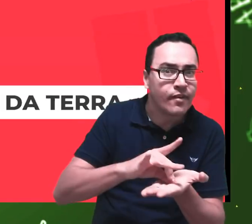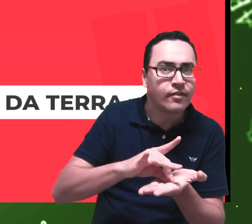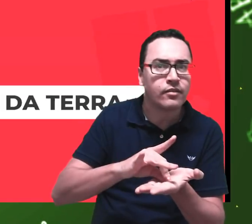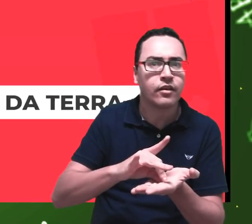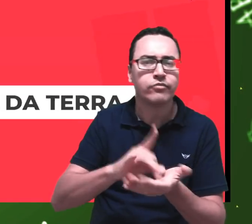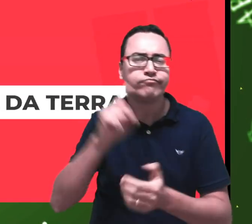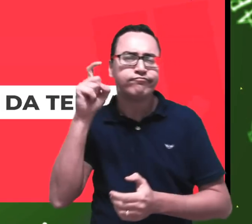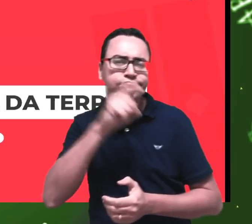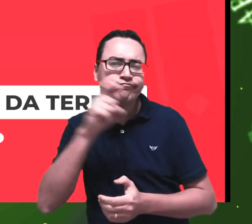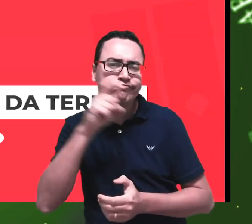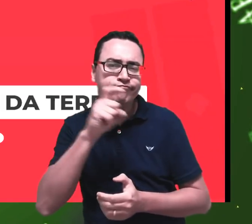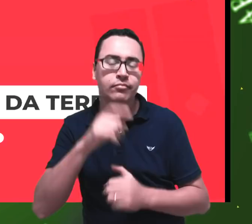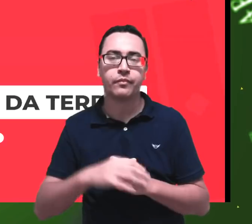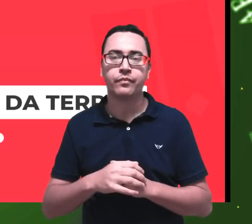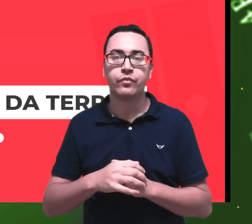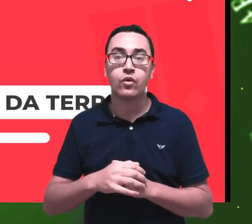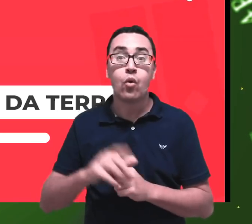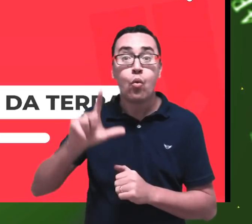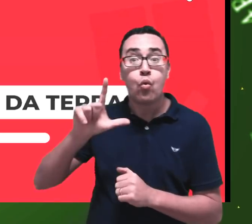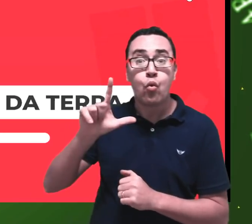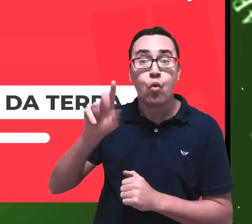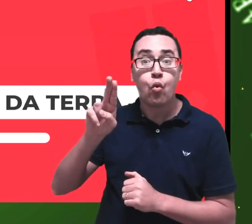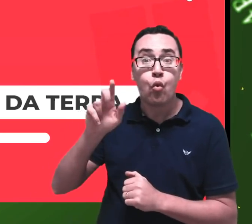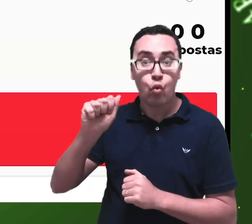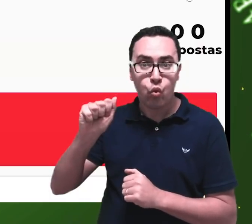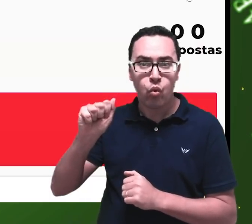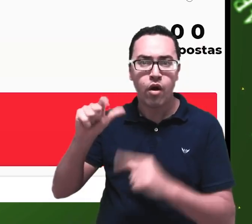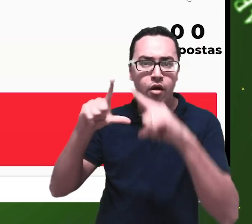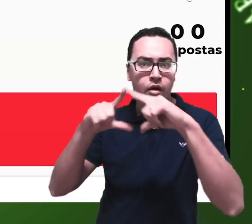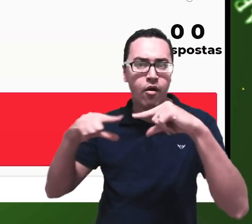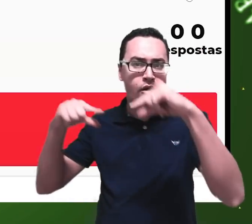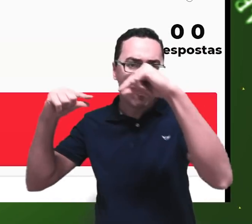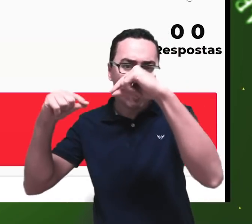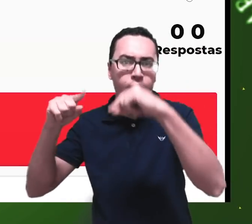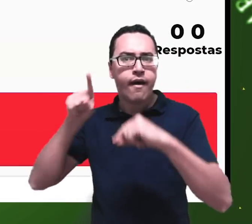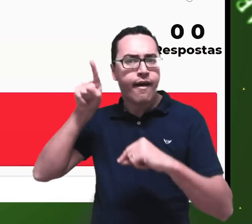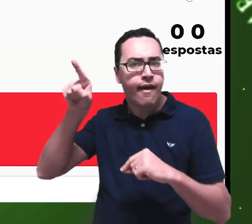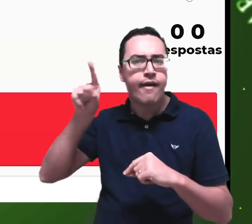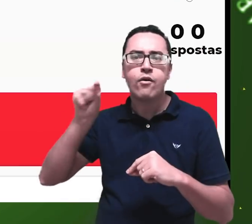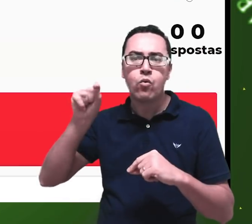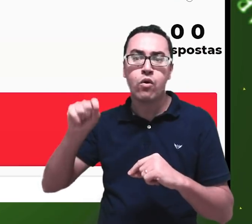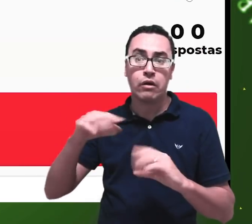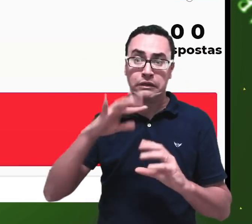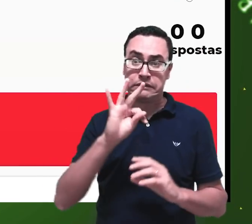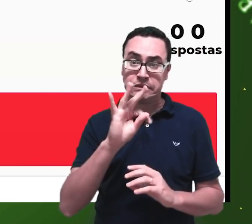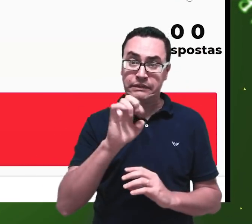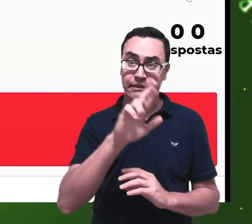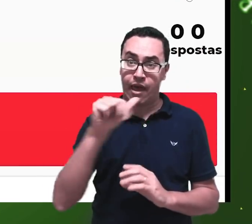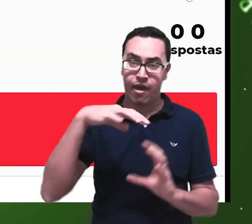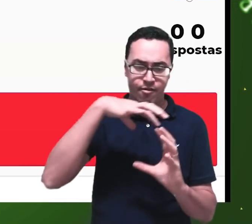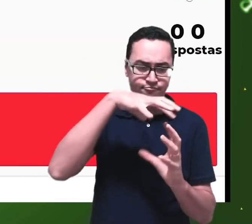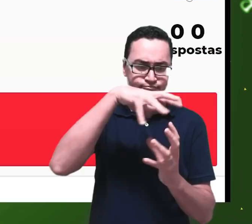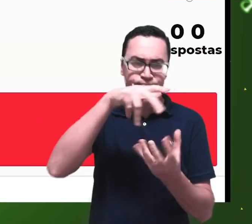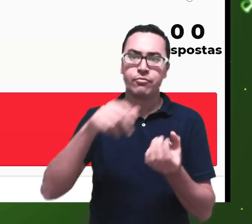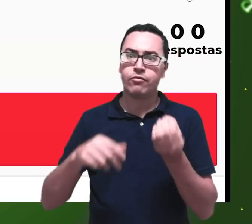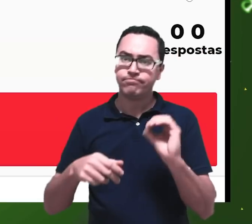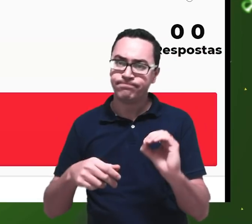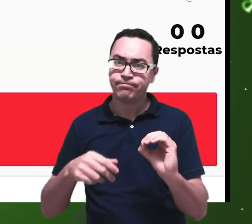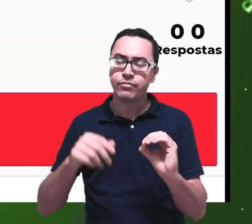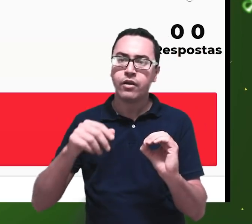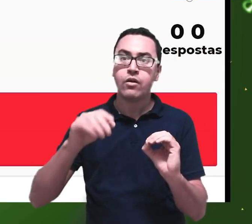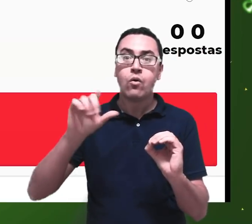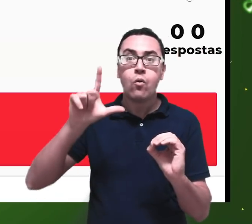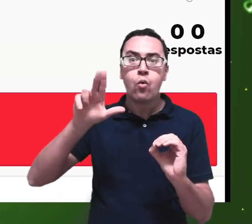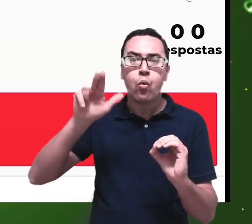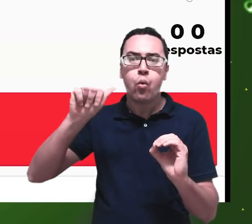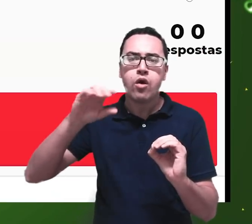Verdadeiro ou falso agora? A Lua é o satélite natural da Terra. Você